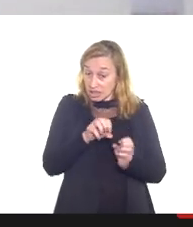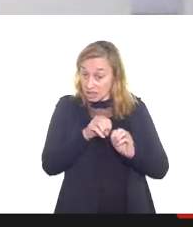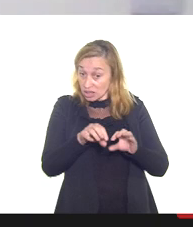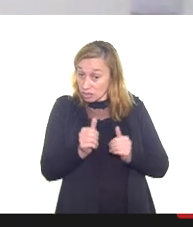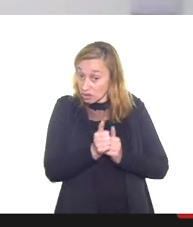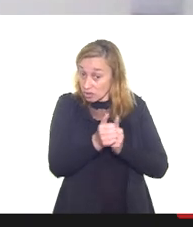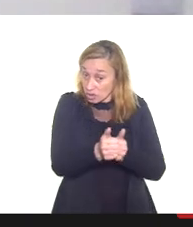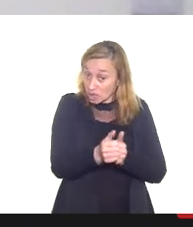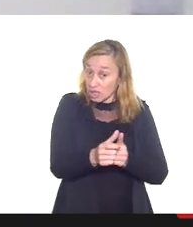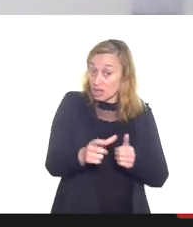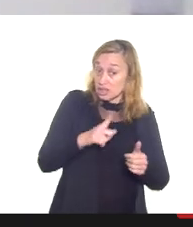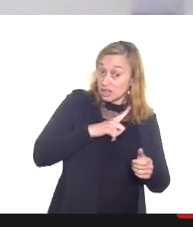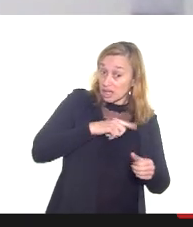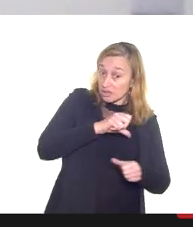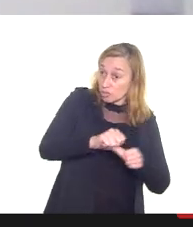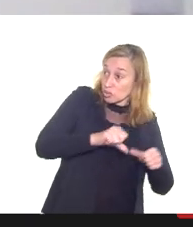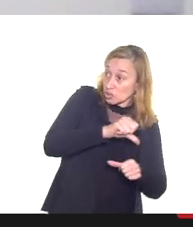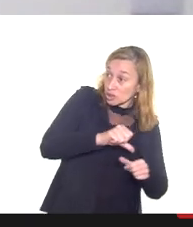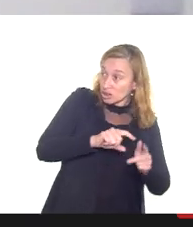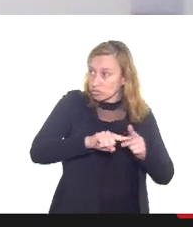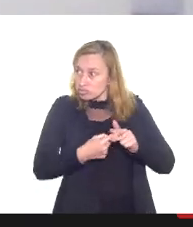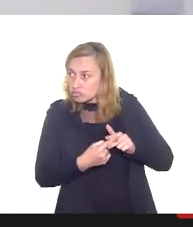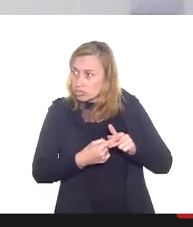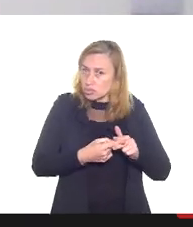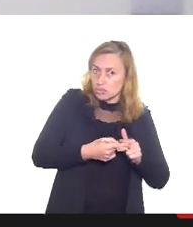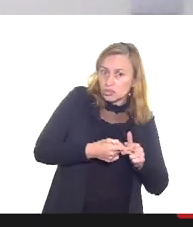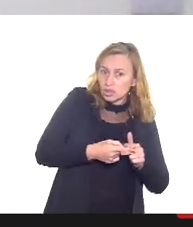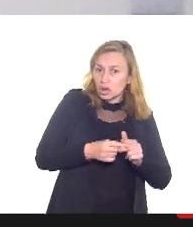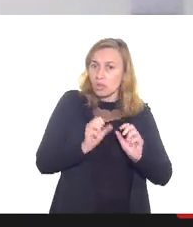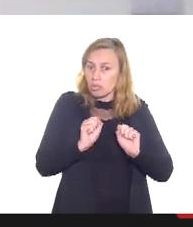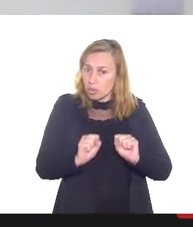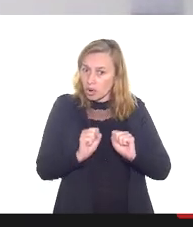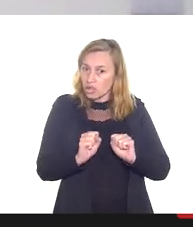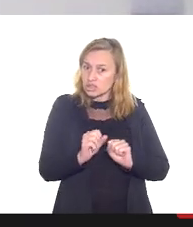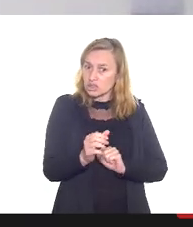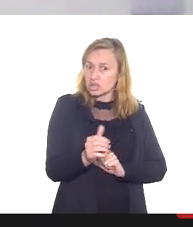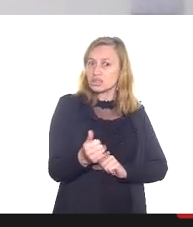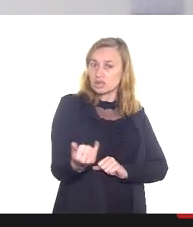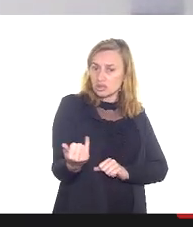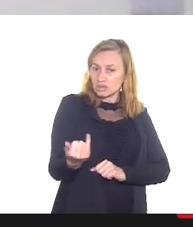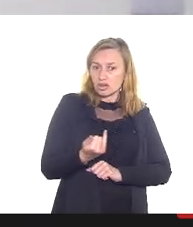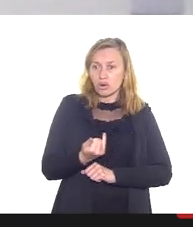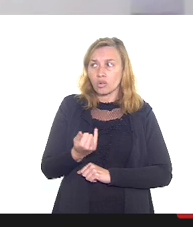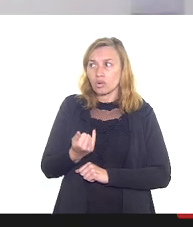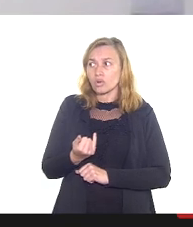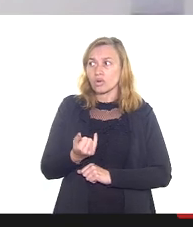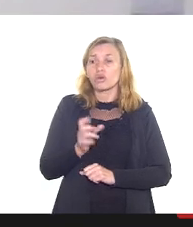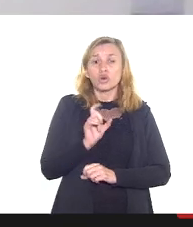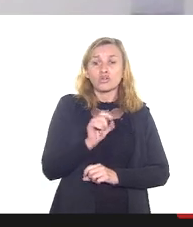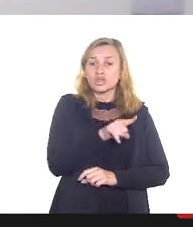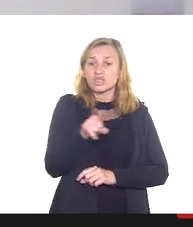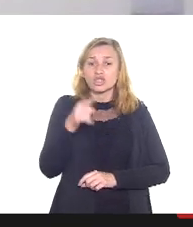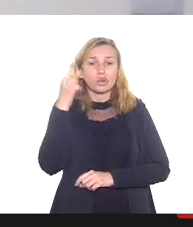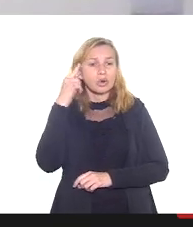Houve alteração? Não houve alteração? Vocês podem expor isso que a SEDUC está pensando? Acho que são